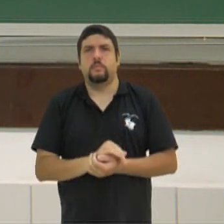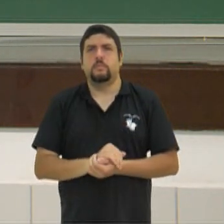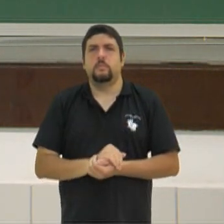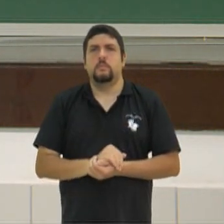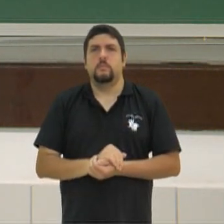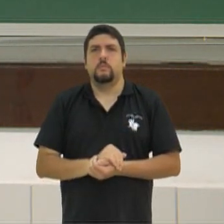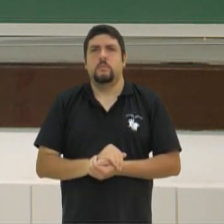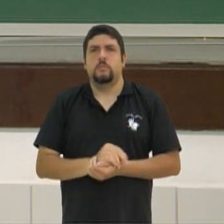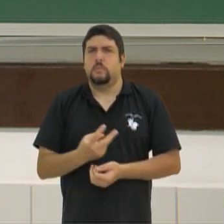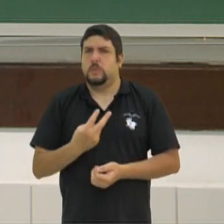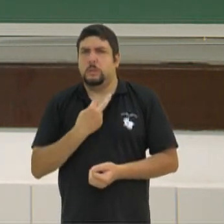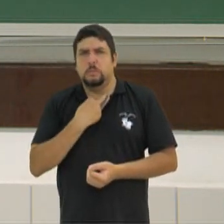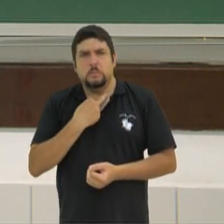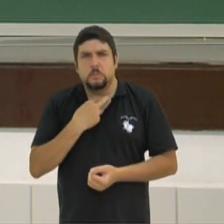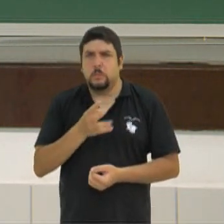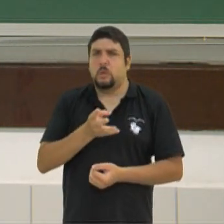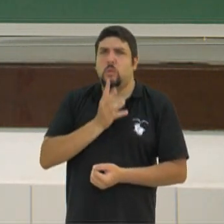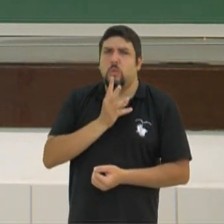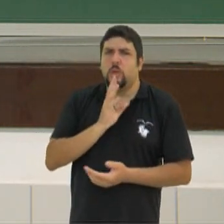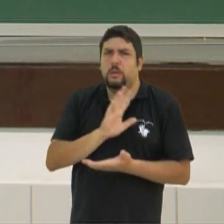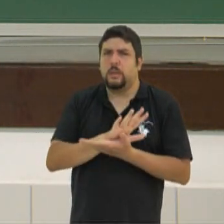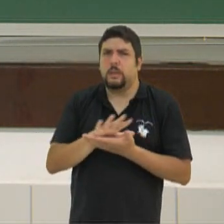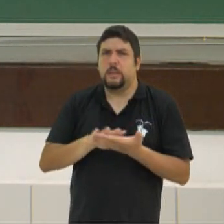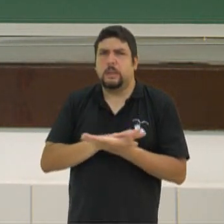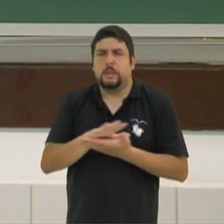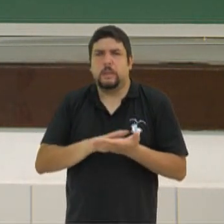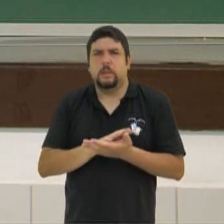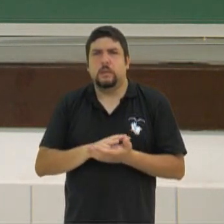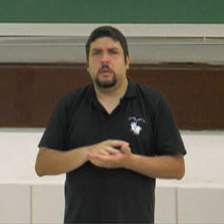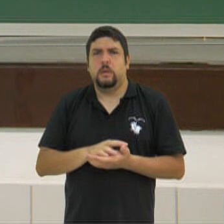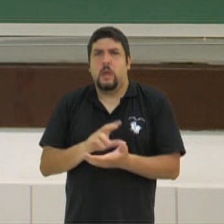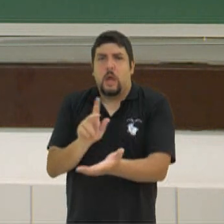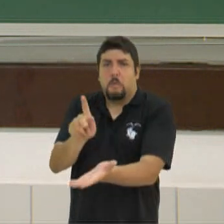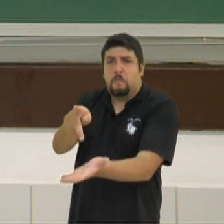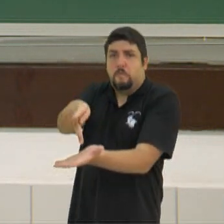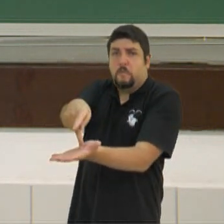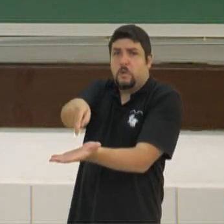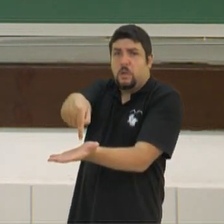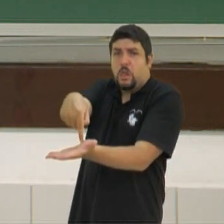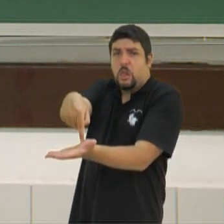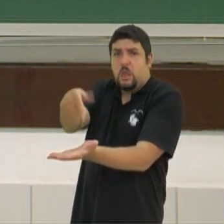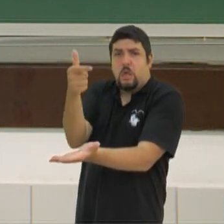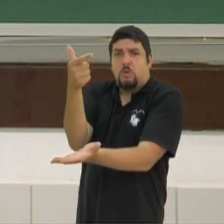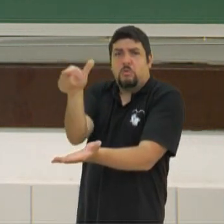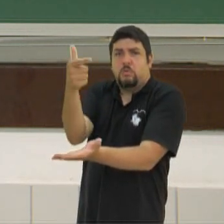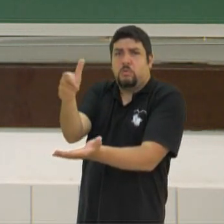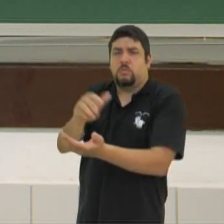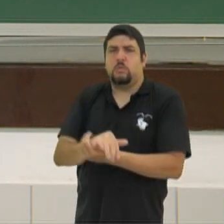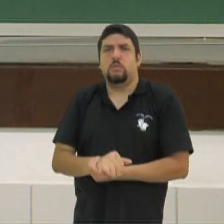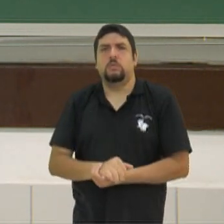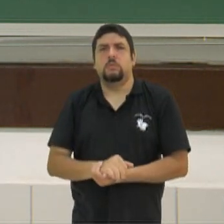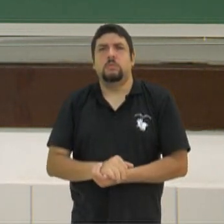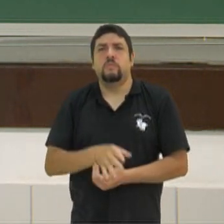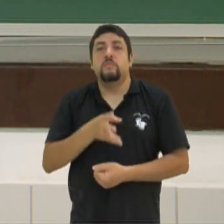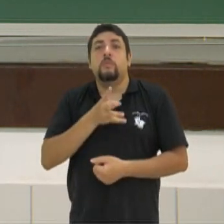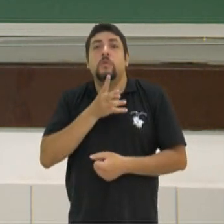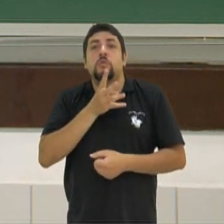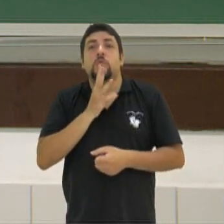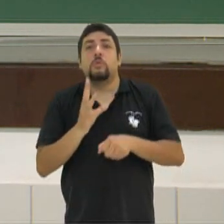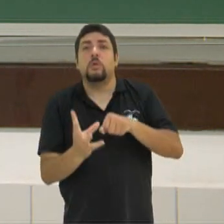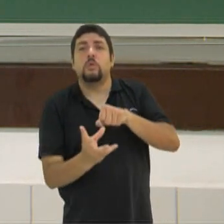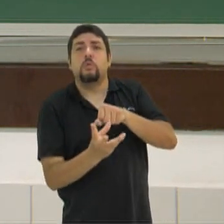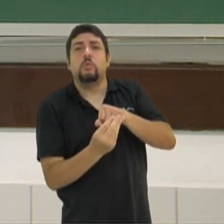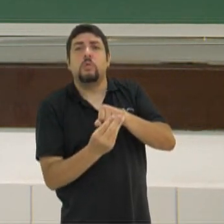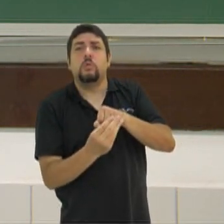conhecer nada. Talvez até nem exista verdade, né? Então, alcançar um conhecimento seguro sobre o mundo é